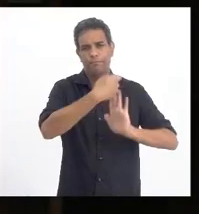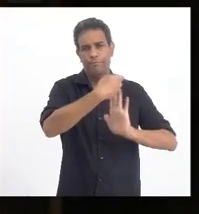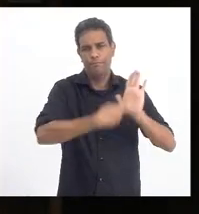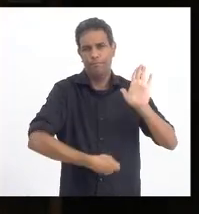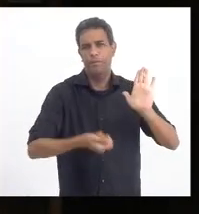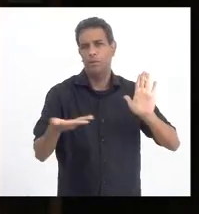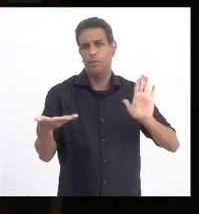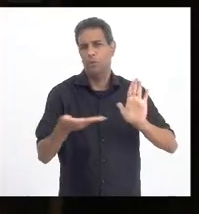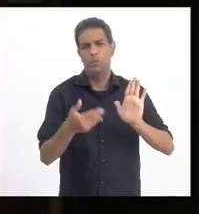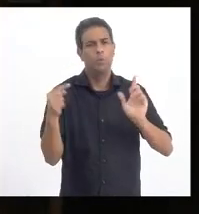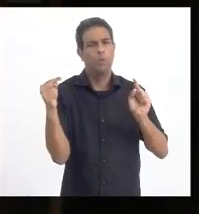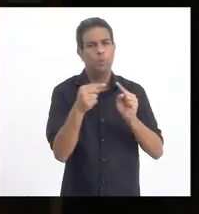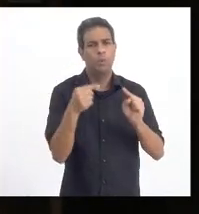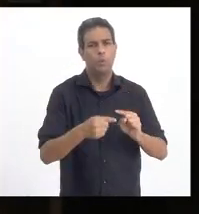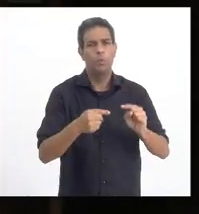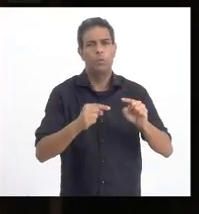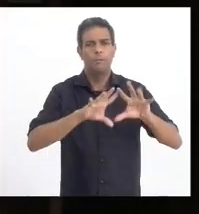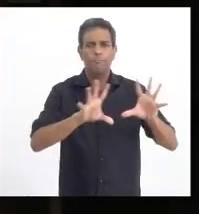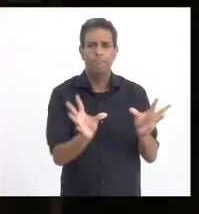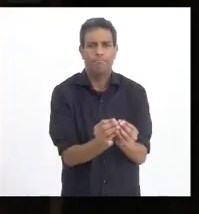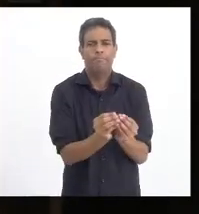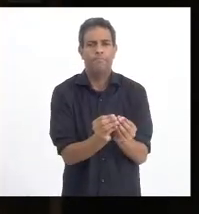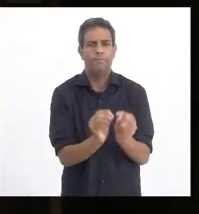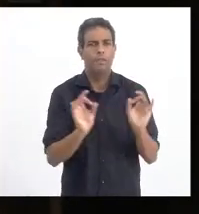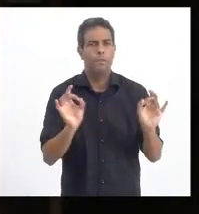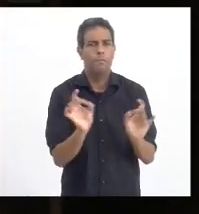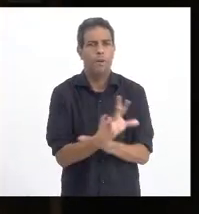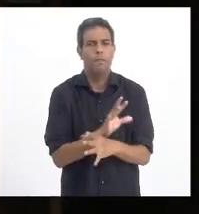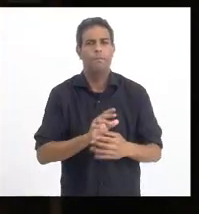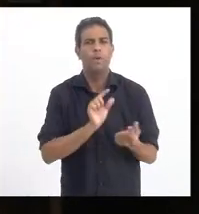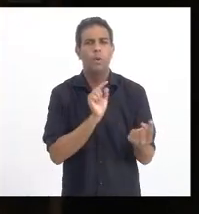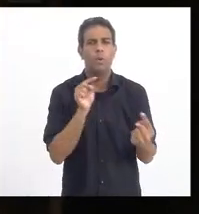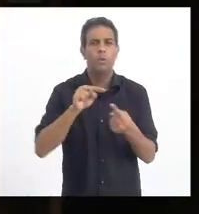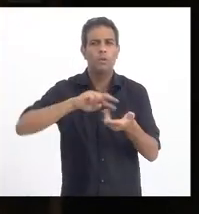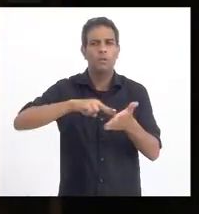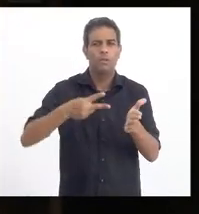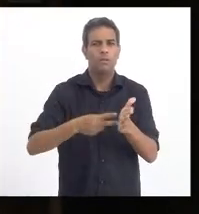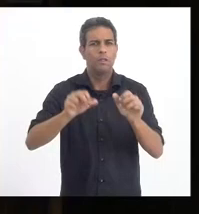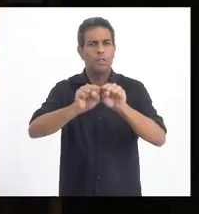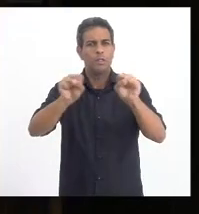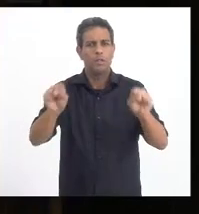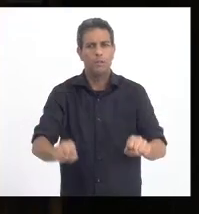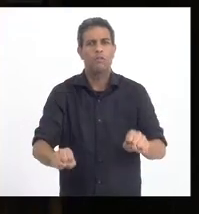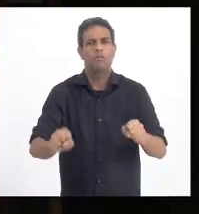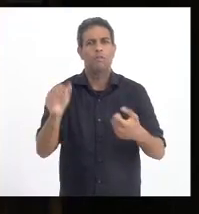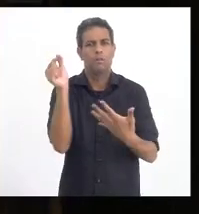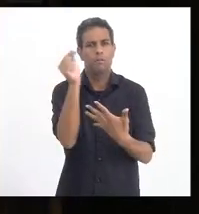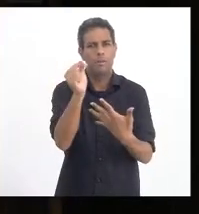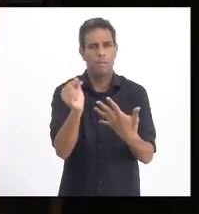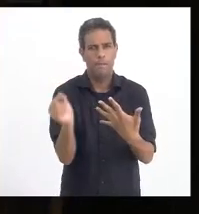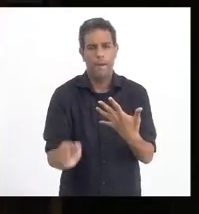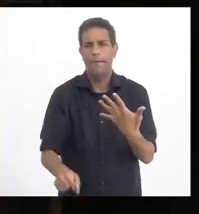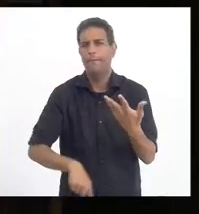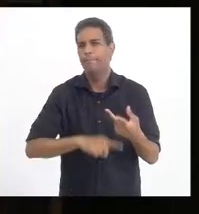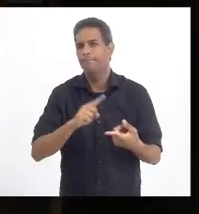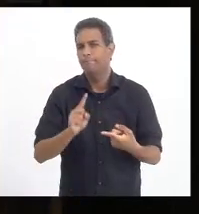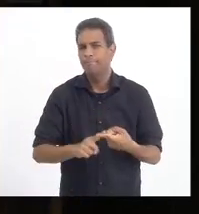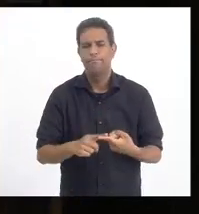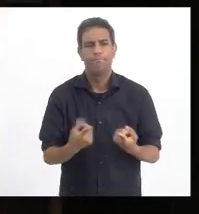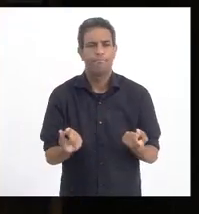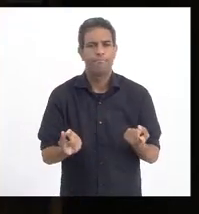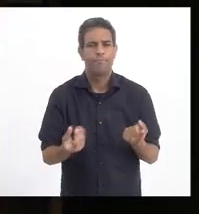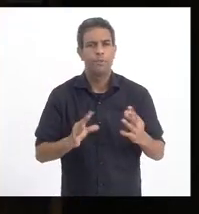é uma parte de definição propriamente dita do que é o sistema os princípios é